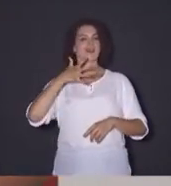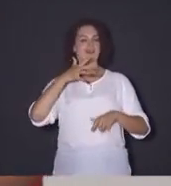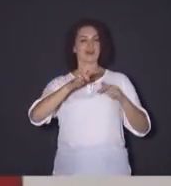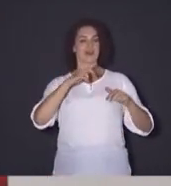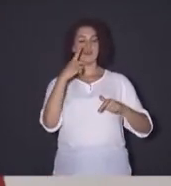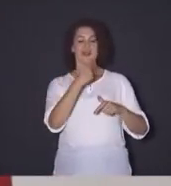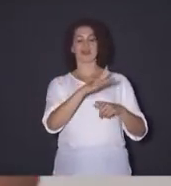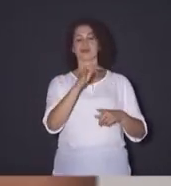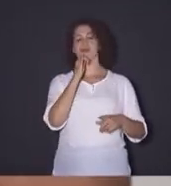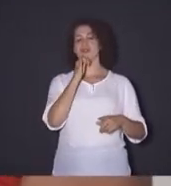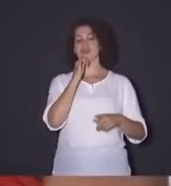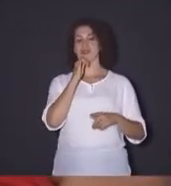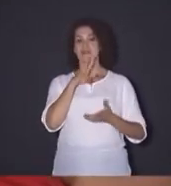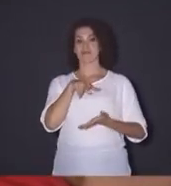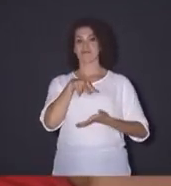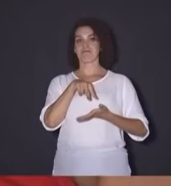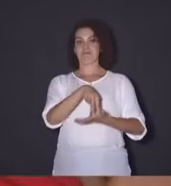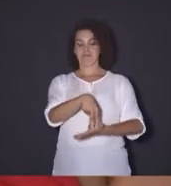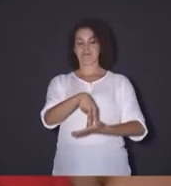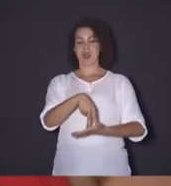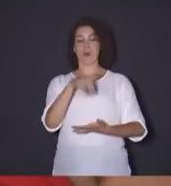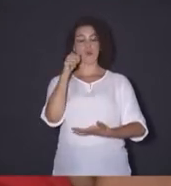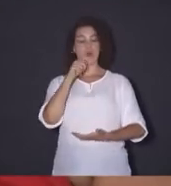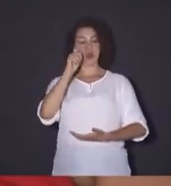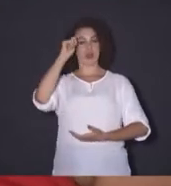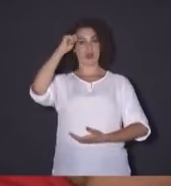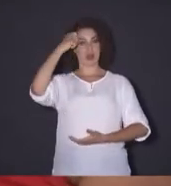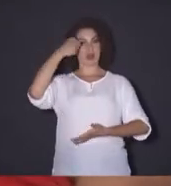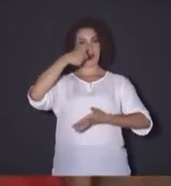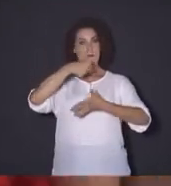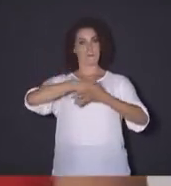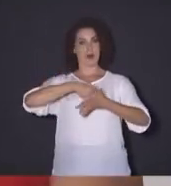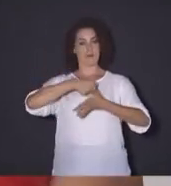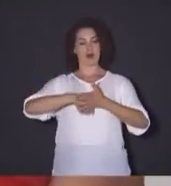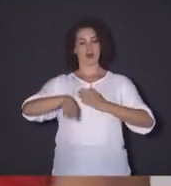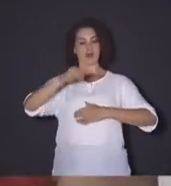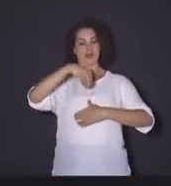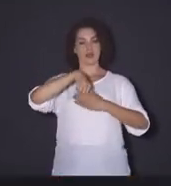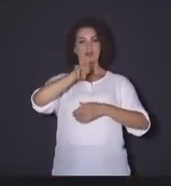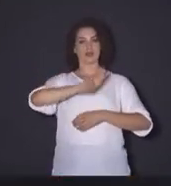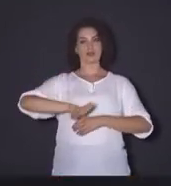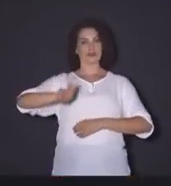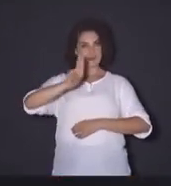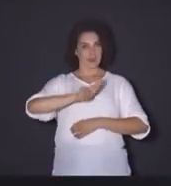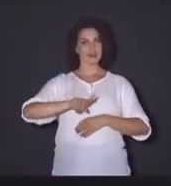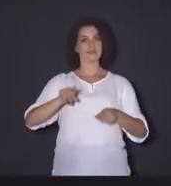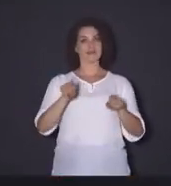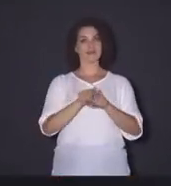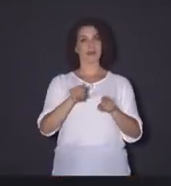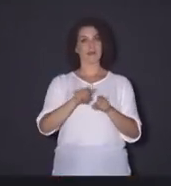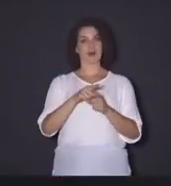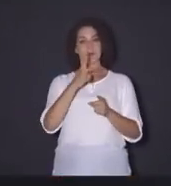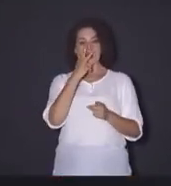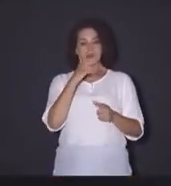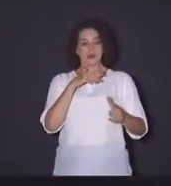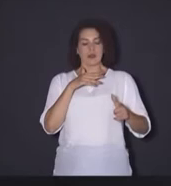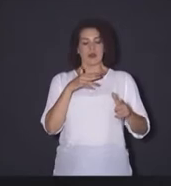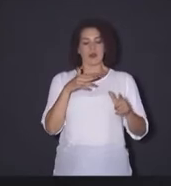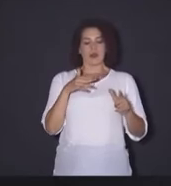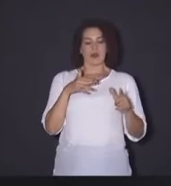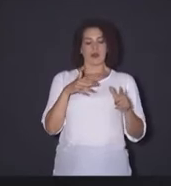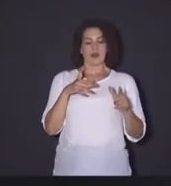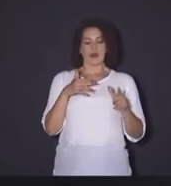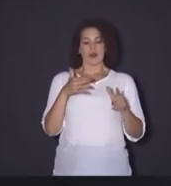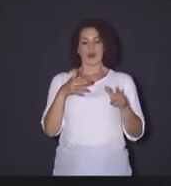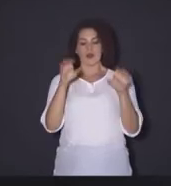mulheres negras militantes na universidade impõe algumas rachaduras nessa dinâmica de funcionamento que é fria